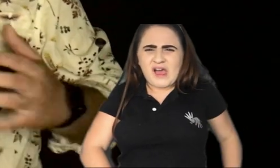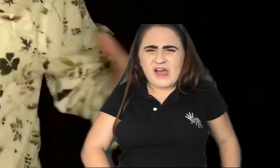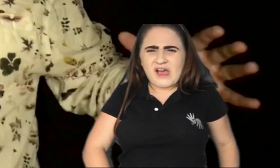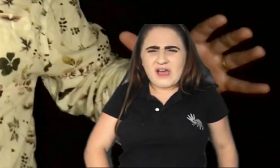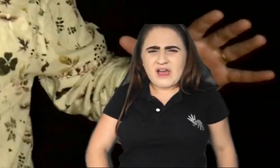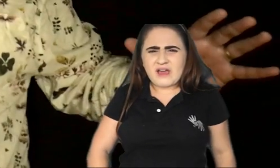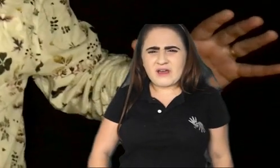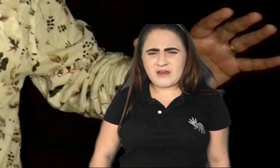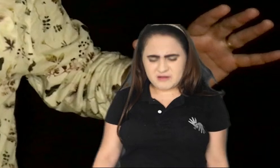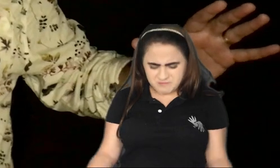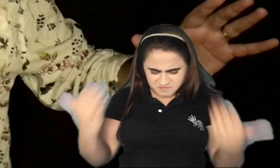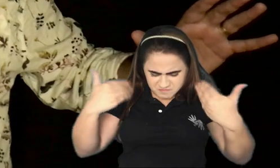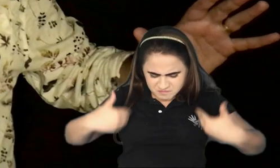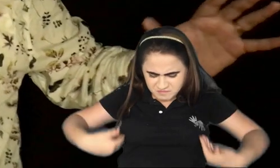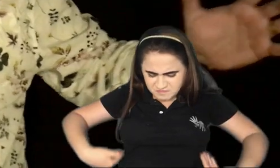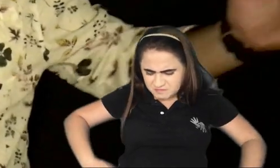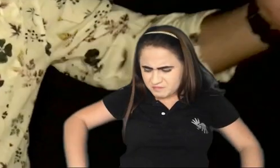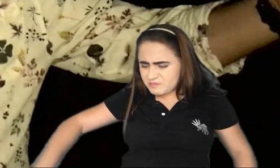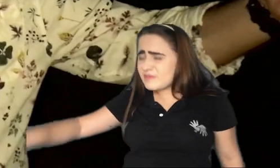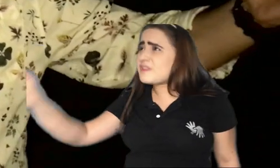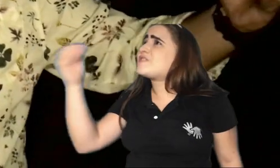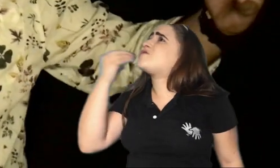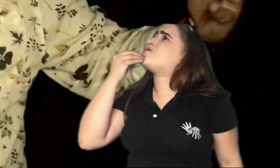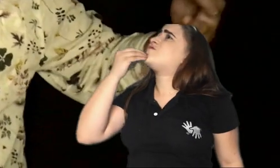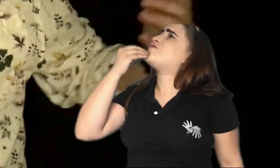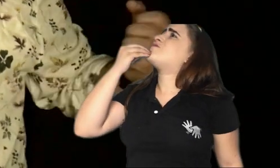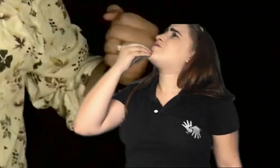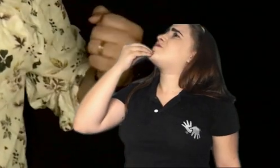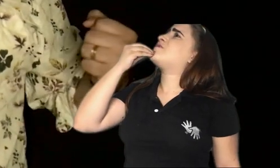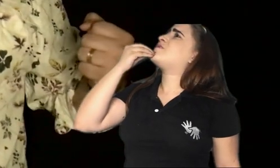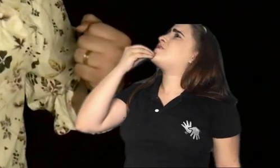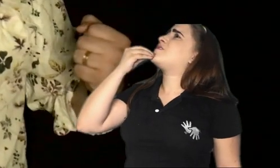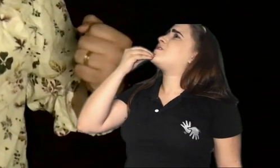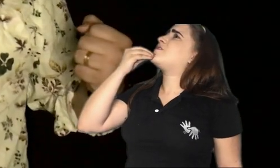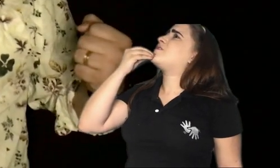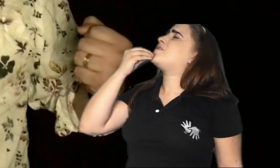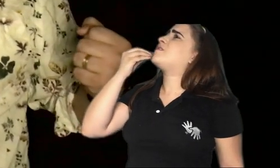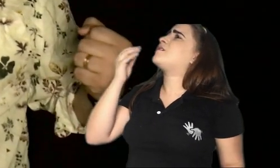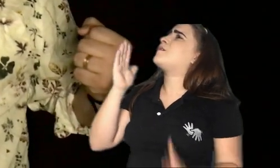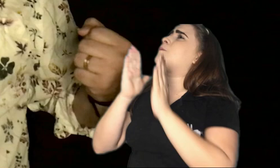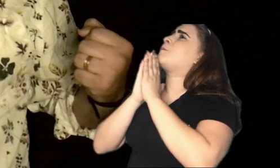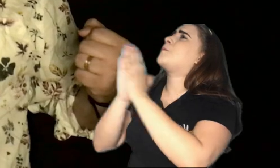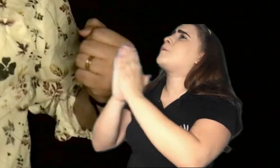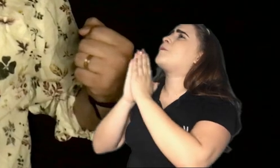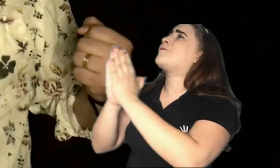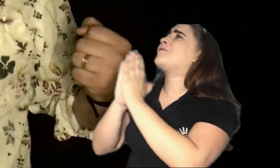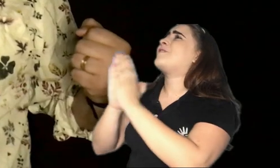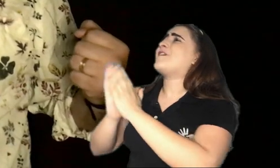fazendo todo medo desaparecer, trazendo sobre mim um novo amanhecer.